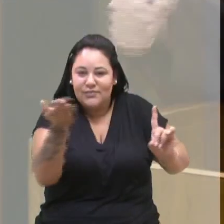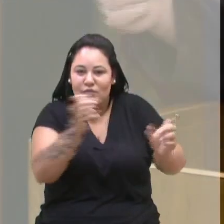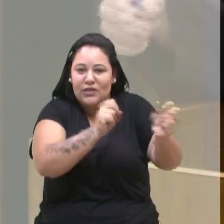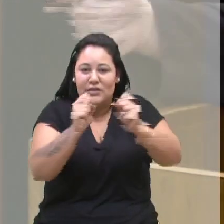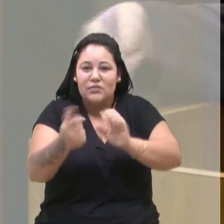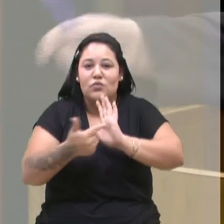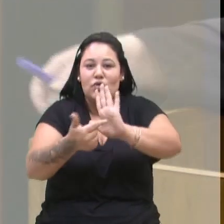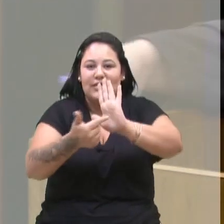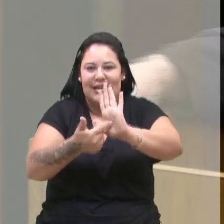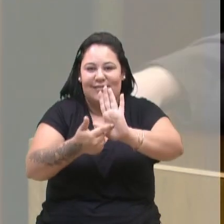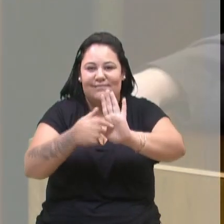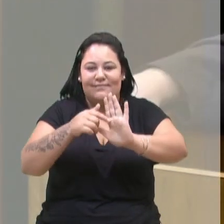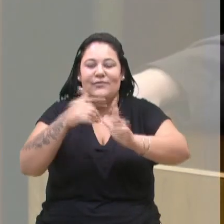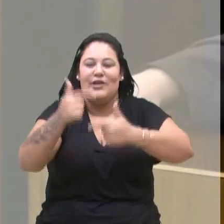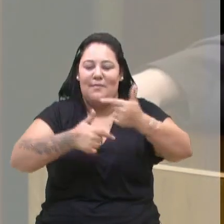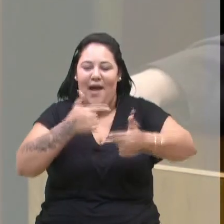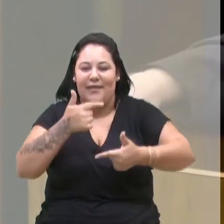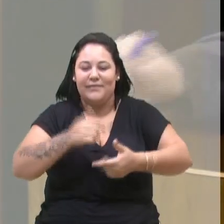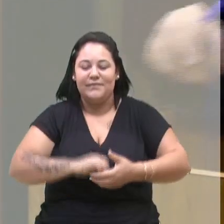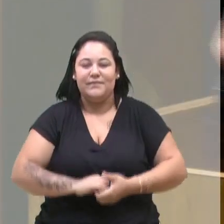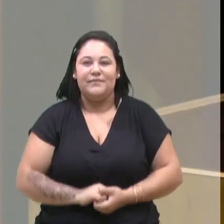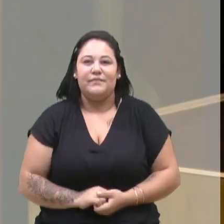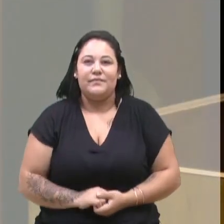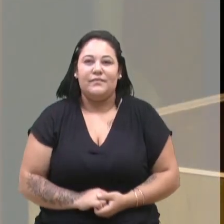o seu trabalho.